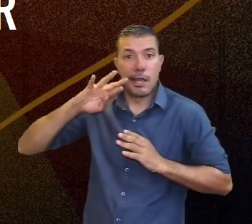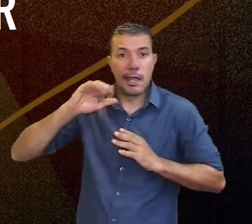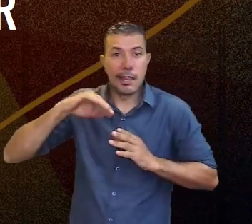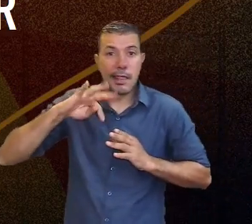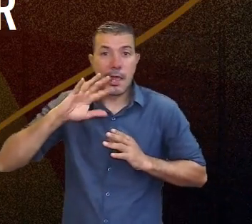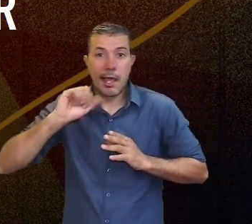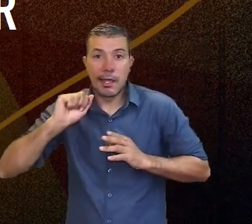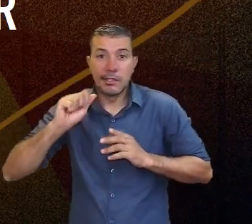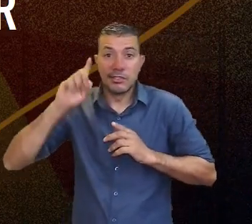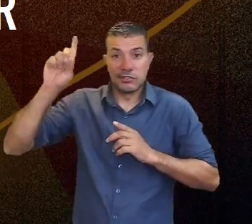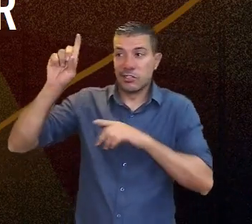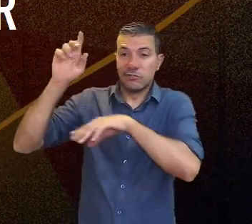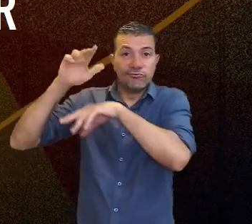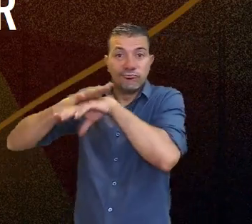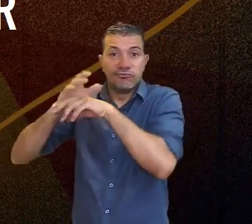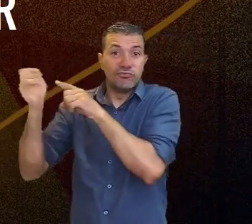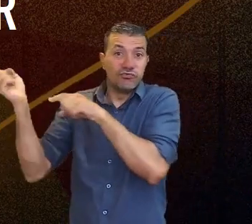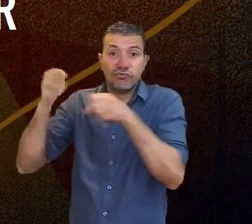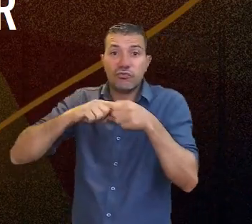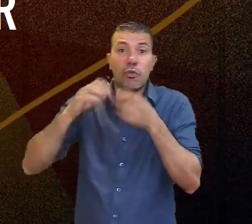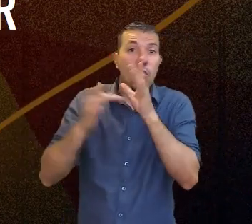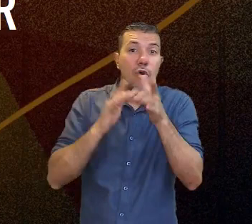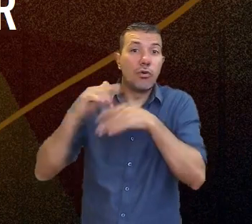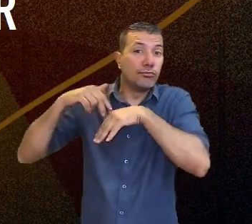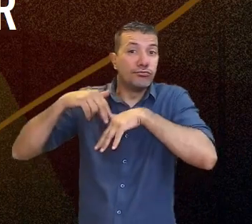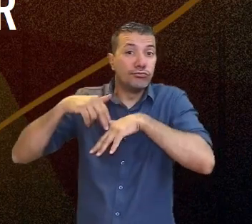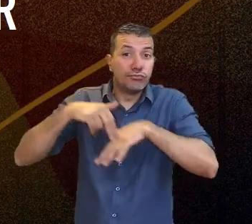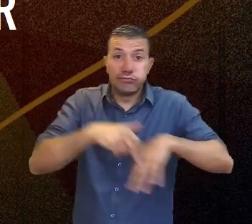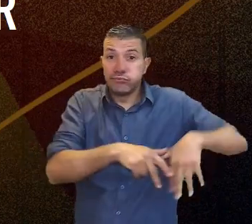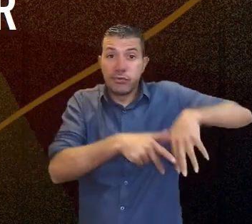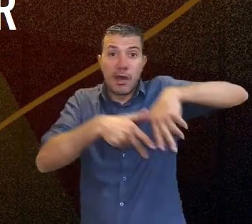Maranata, Ele vem me